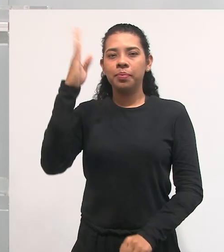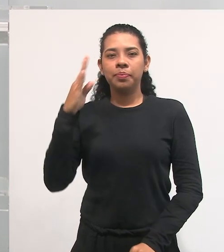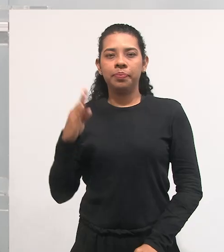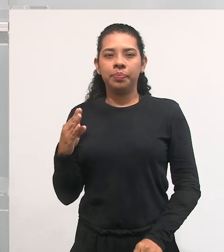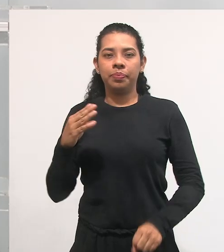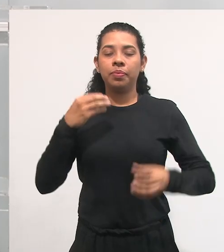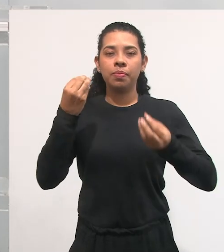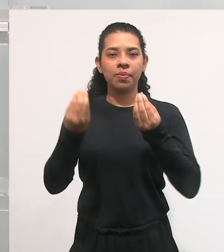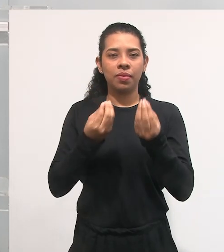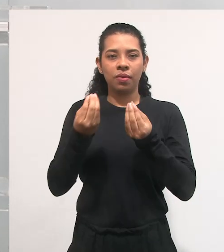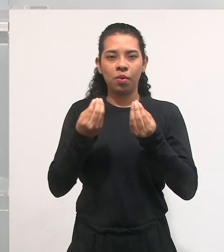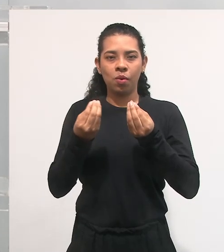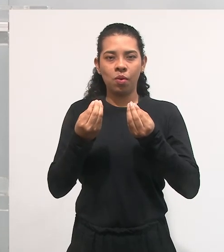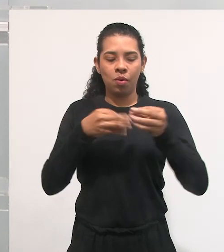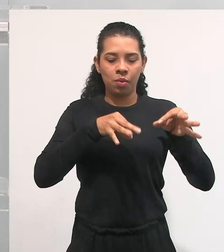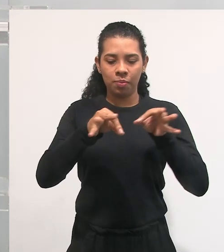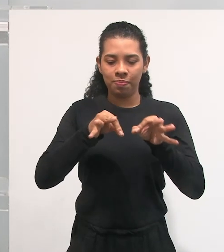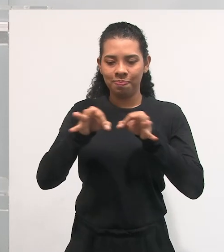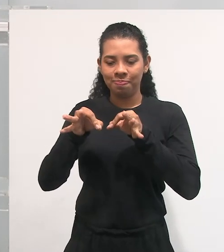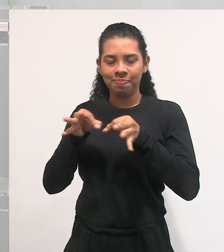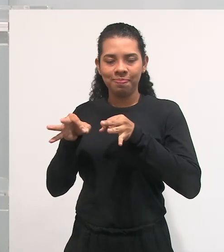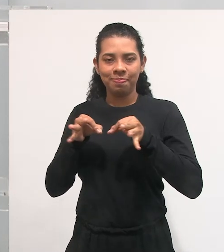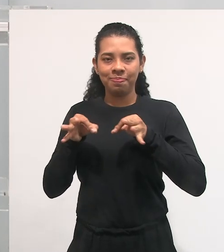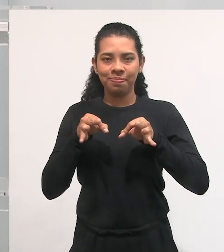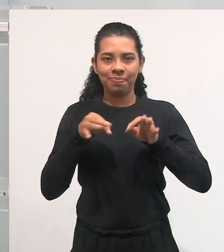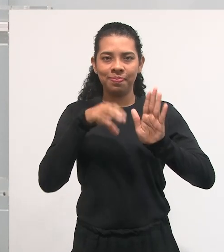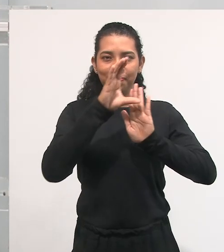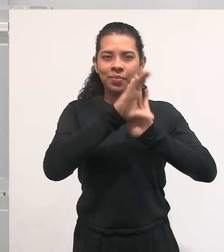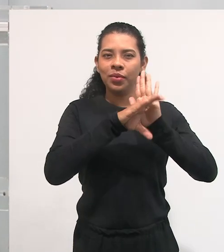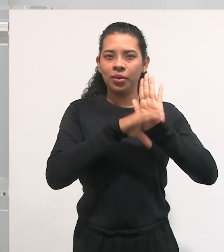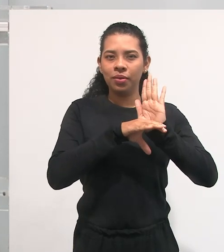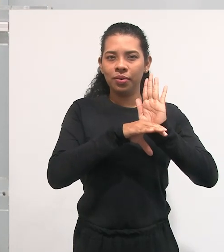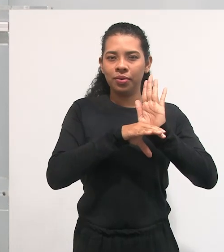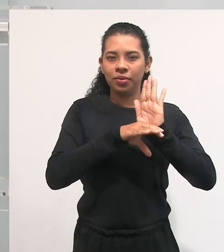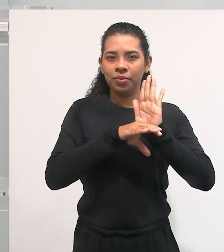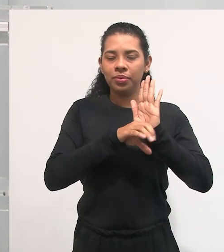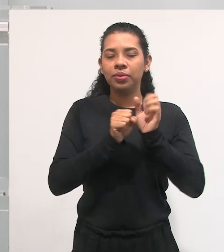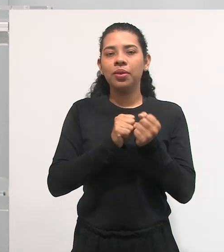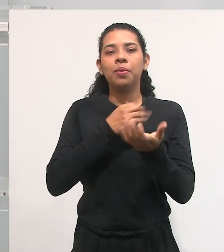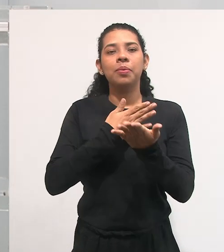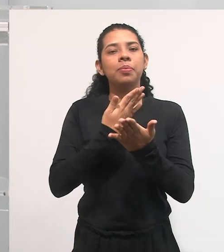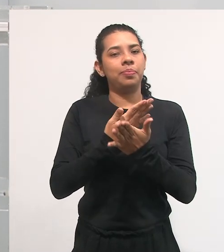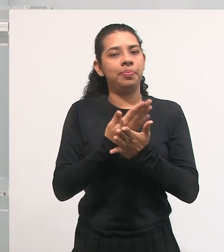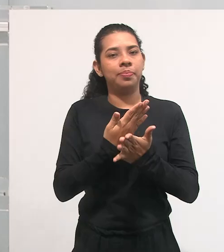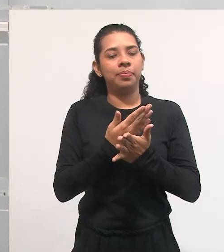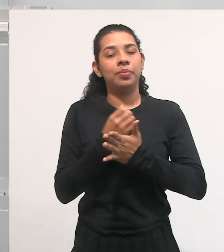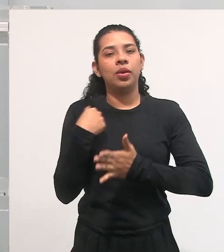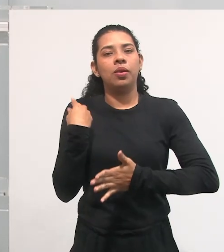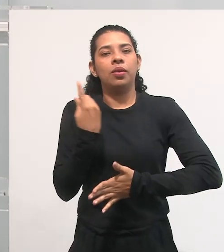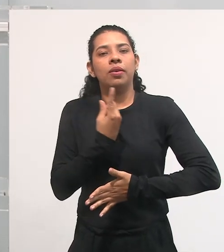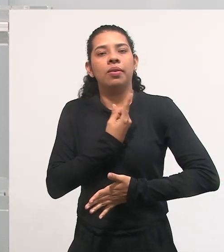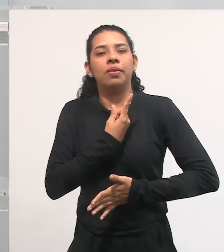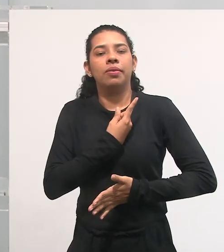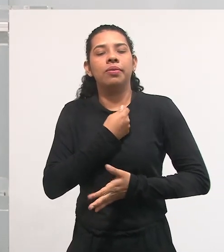que o currículo está organizado. Esse episódio, a gente busca basicamente conhecer